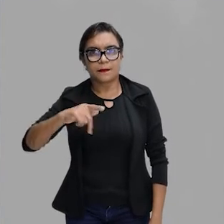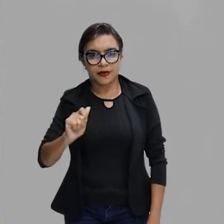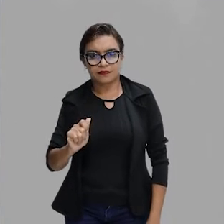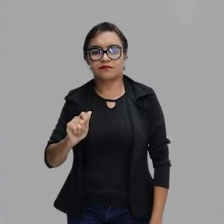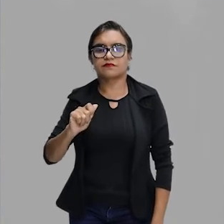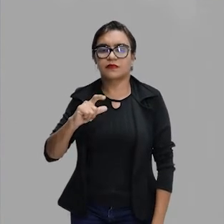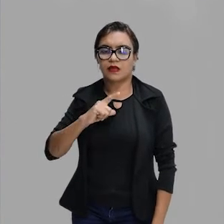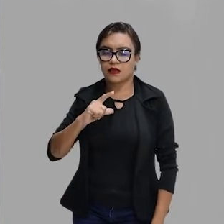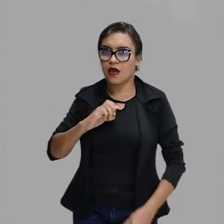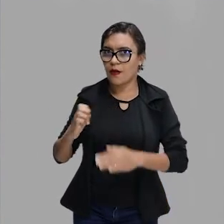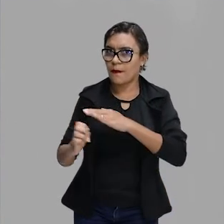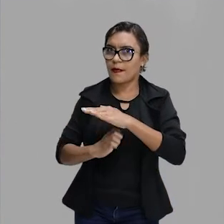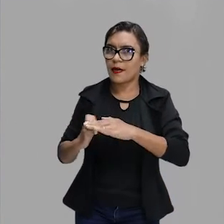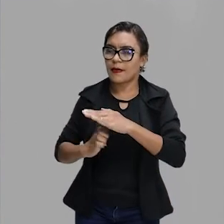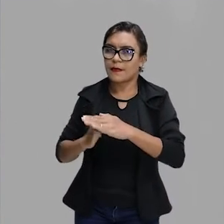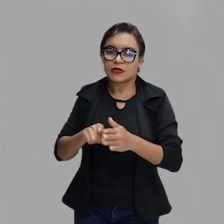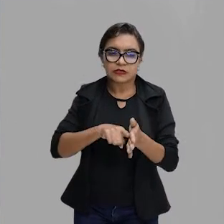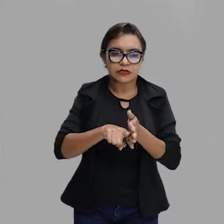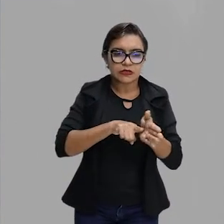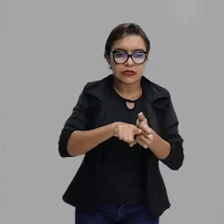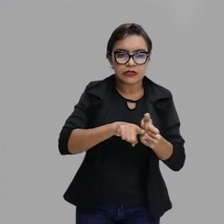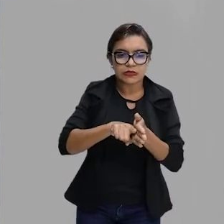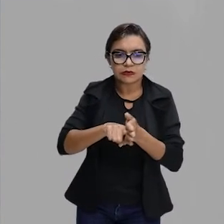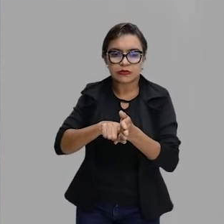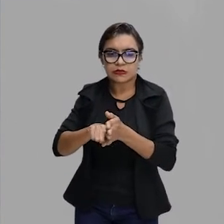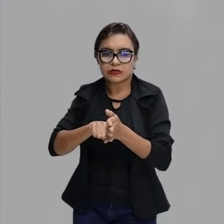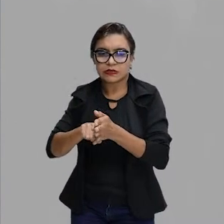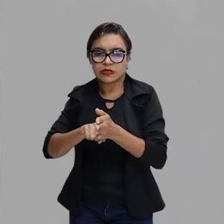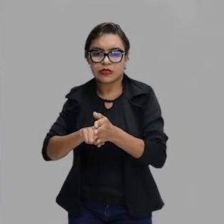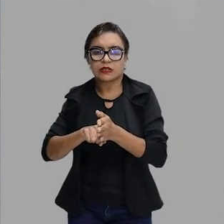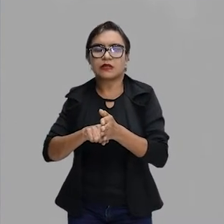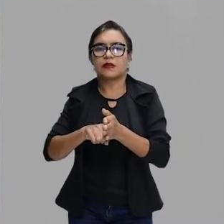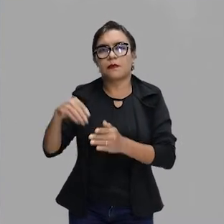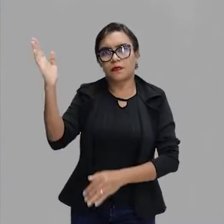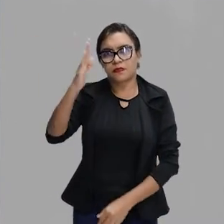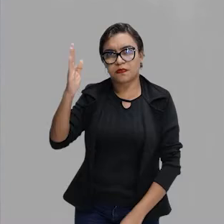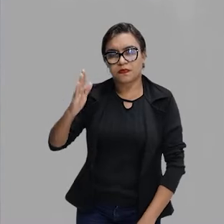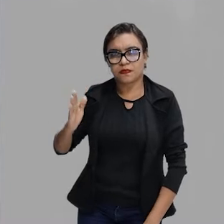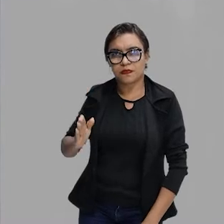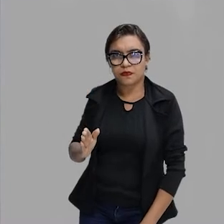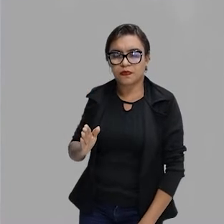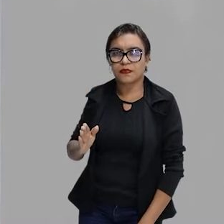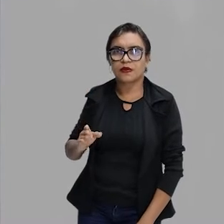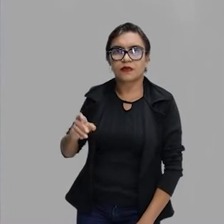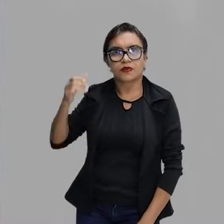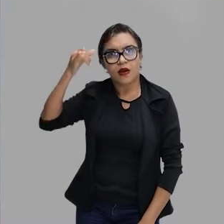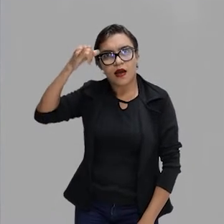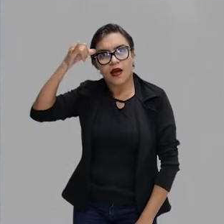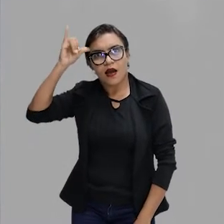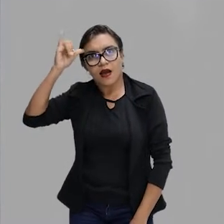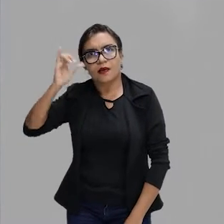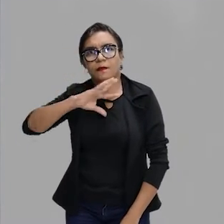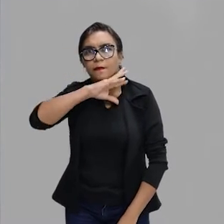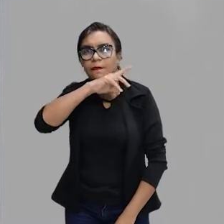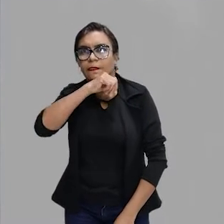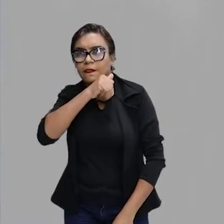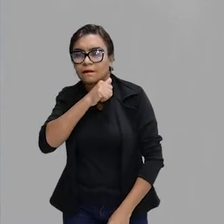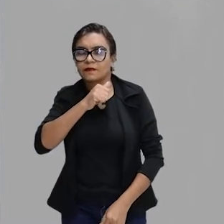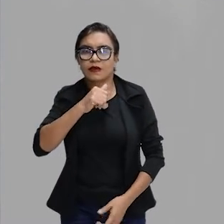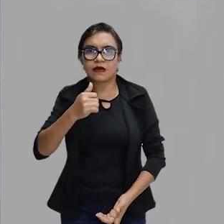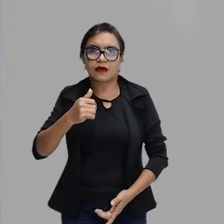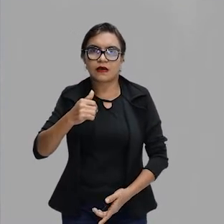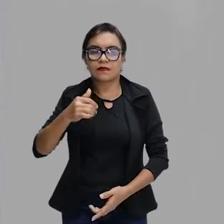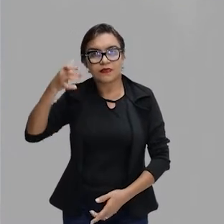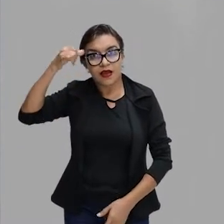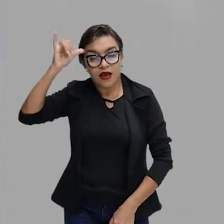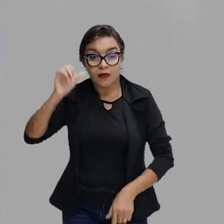Pesquisa Agropecuária, tá? Uma agência governamental. Ela ajuda muitos produtores aí a entrar neste campo da biotecnologia, não apenas